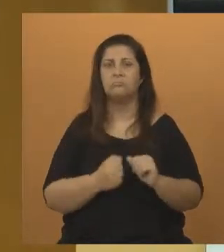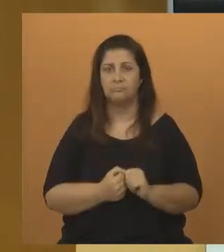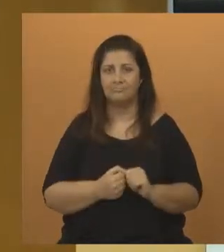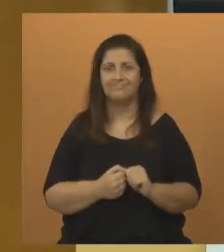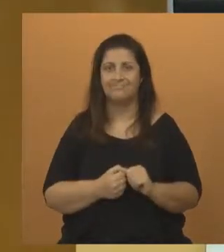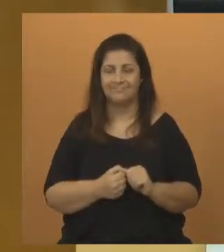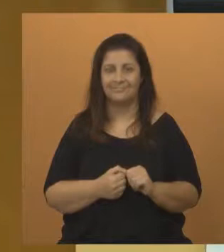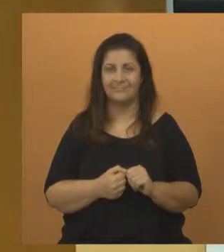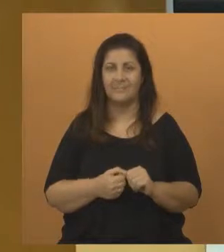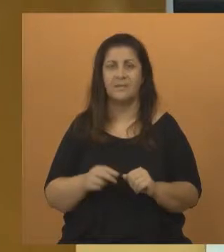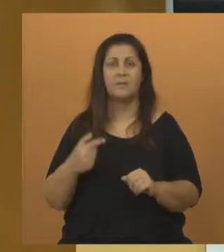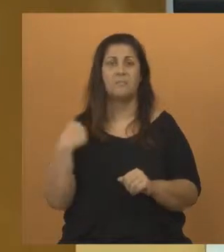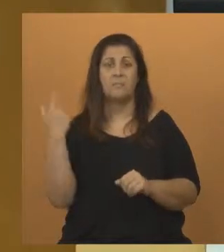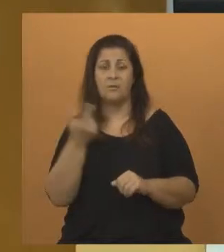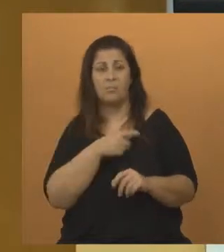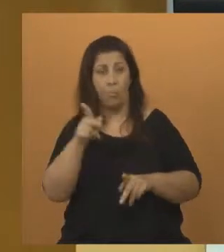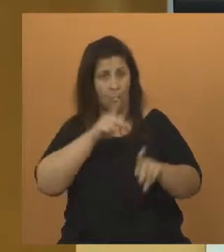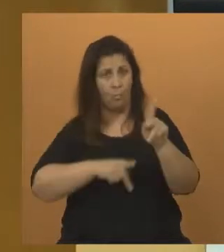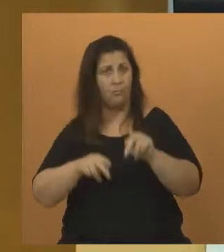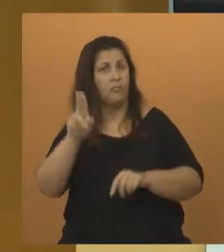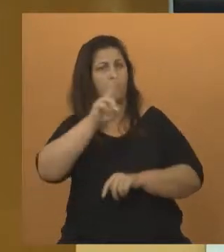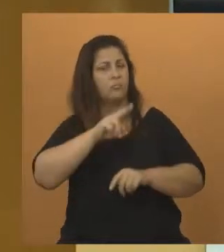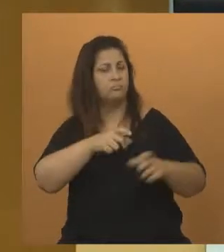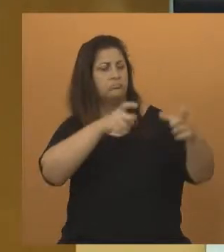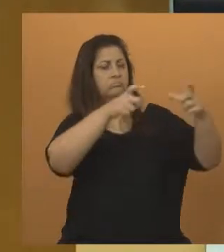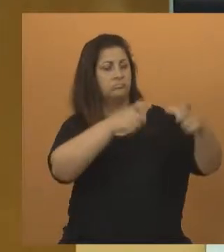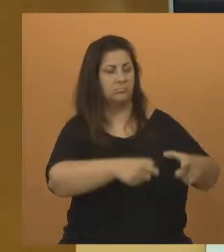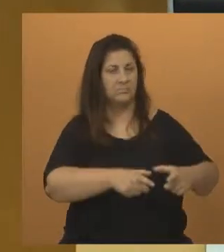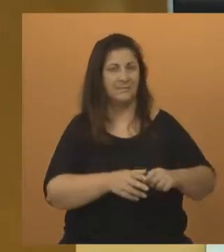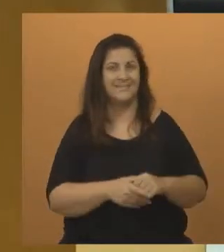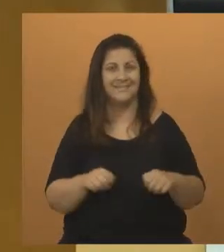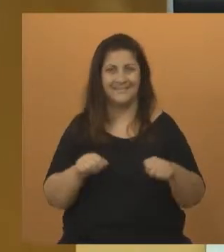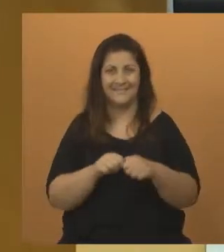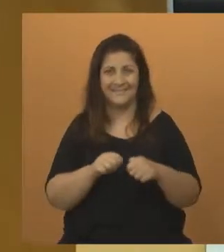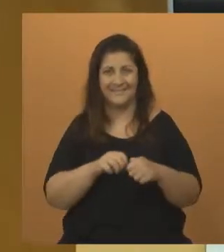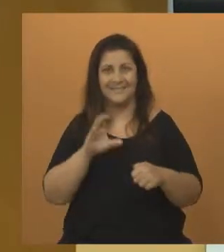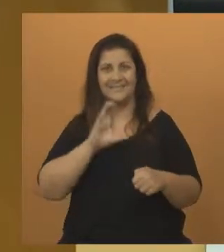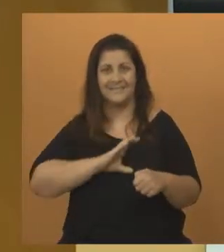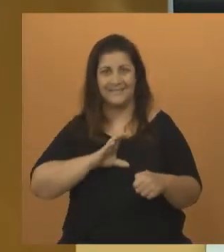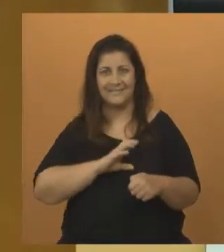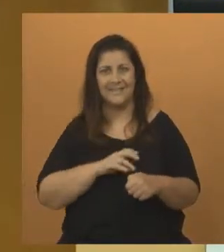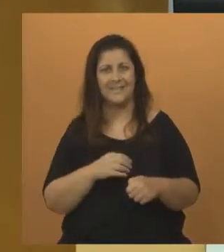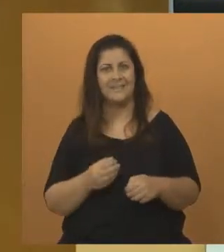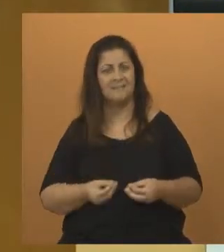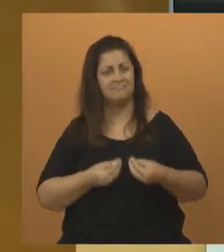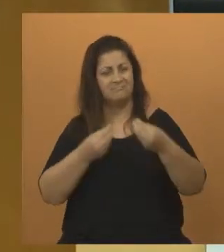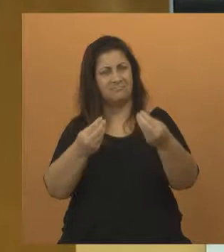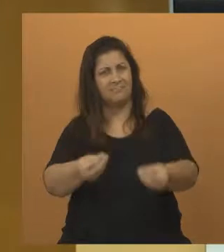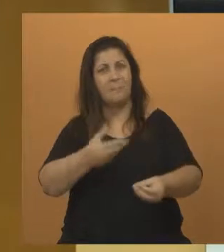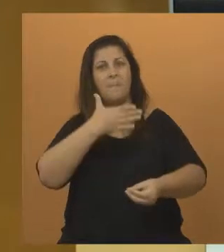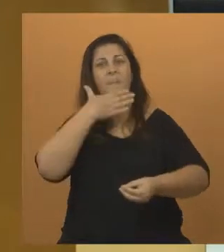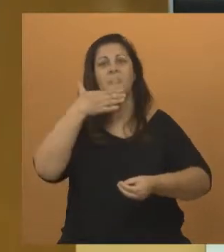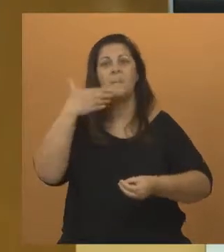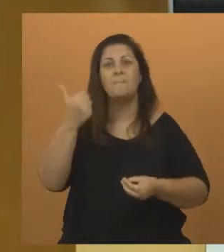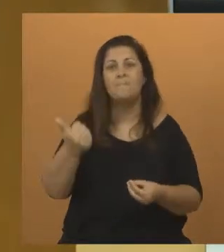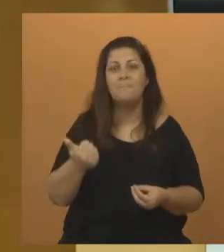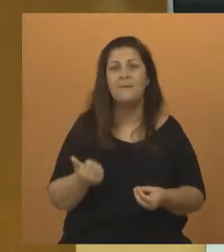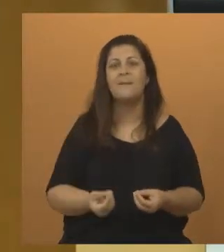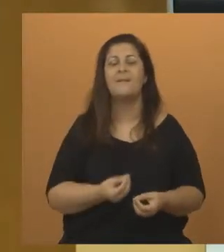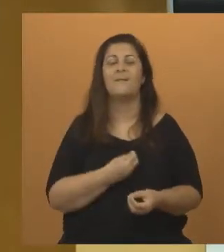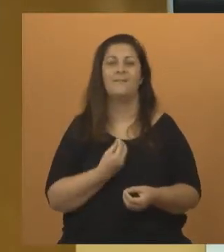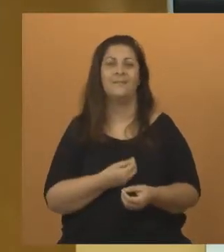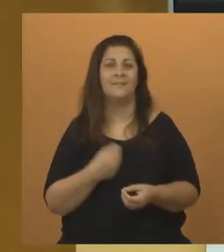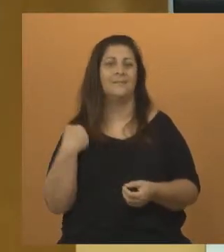dependências desses clubes e fazer com que a nossa cidade ofereça uma melhor qualidade de vida para os nossos idosos, para os